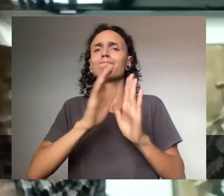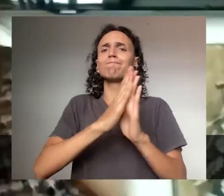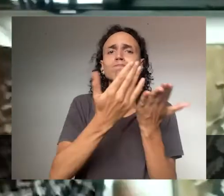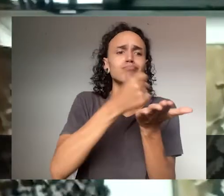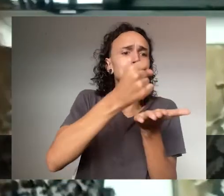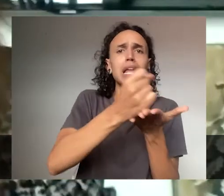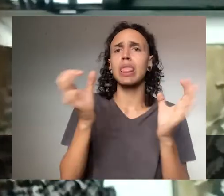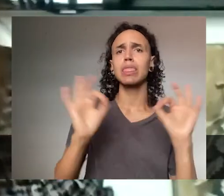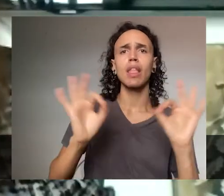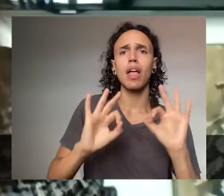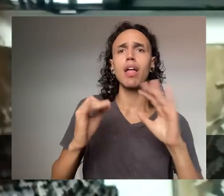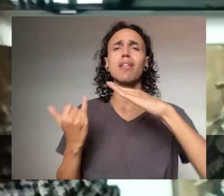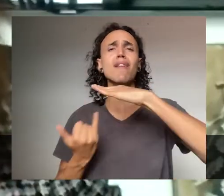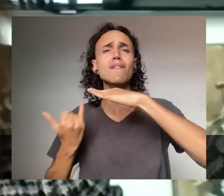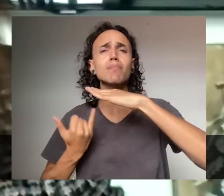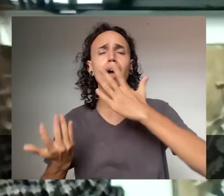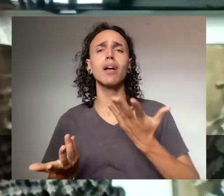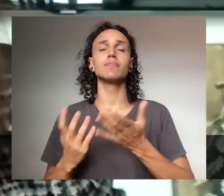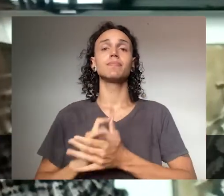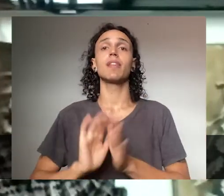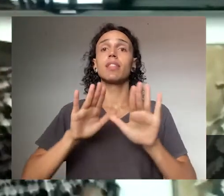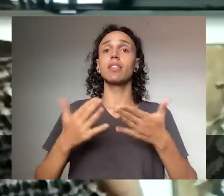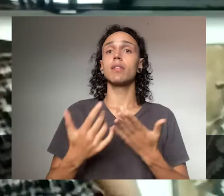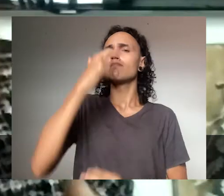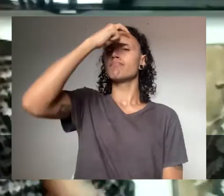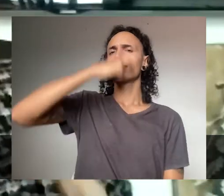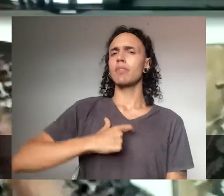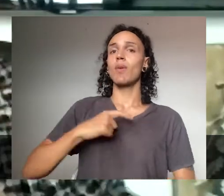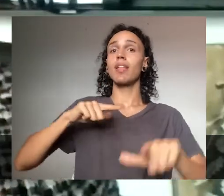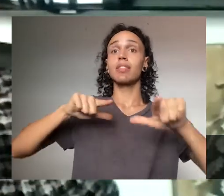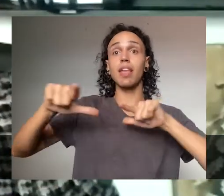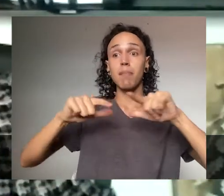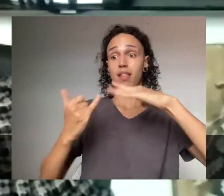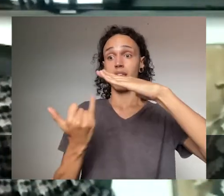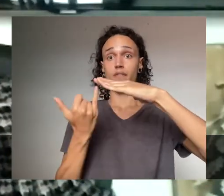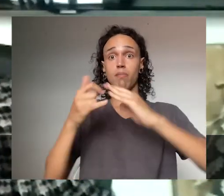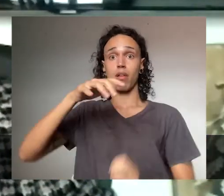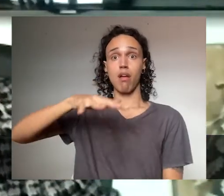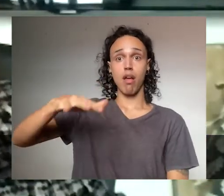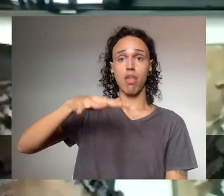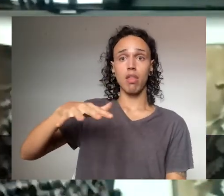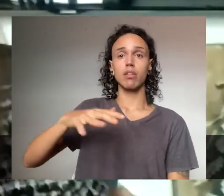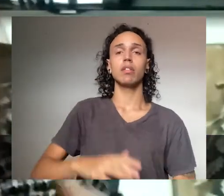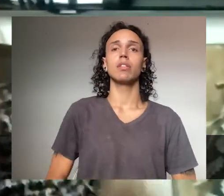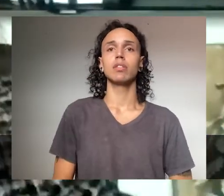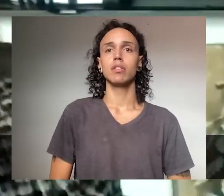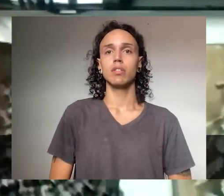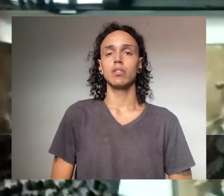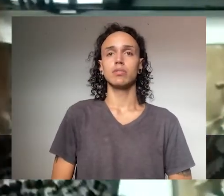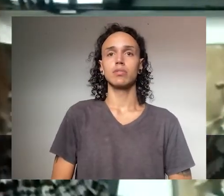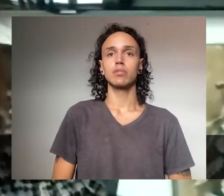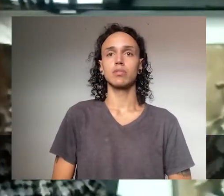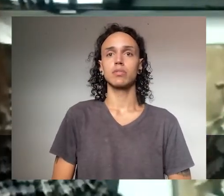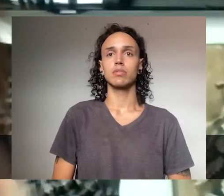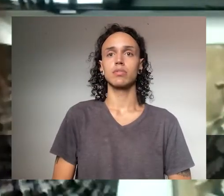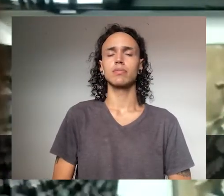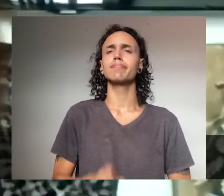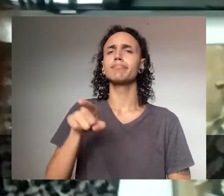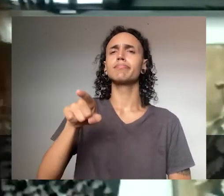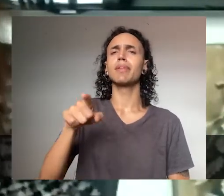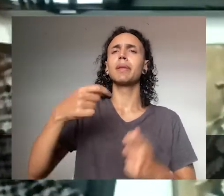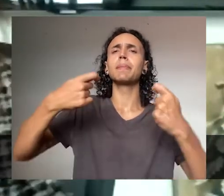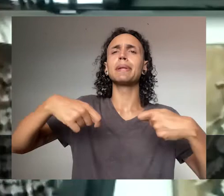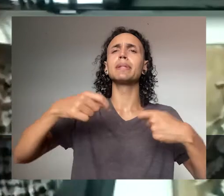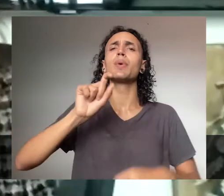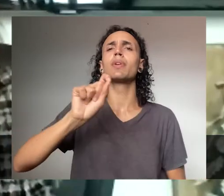na informalidade. Então, uma pessoa que trabalha nessa informalidade, ela já acorda o dia devendo, porque ela tem